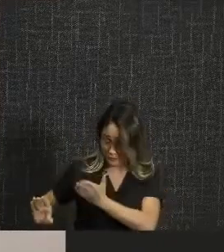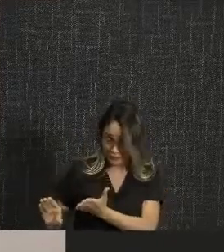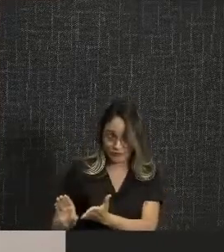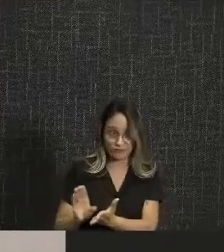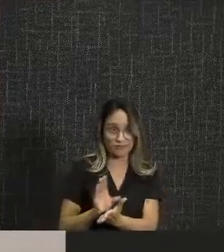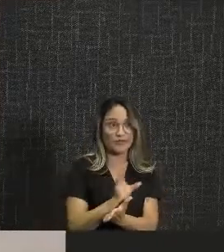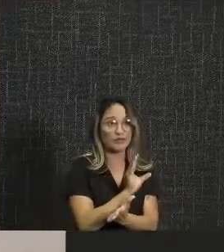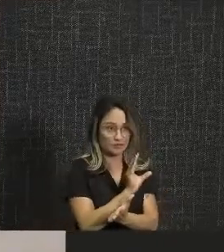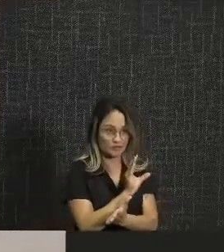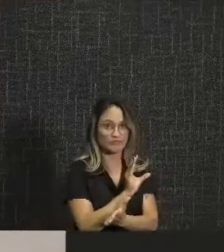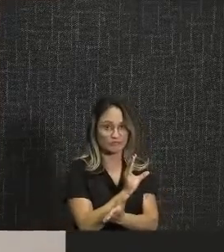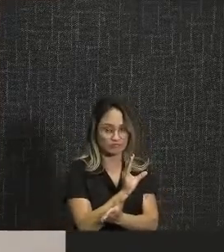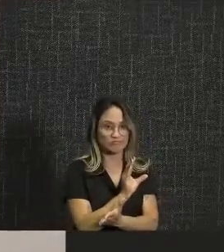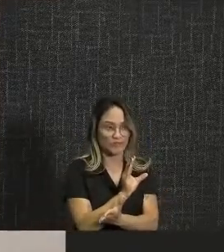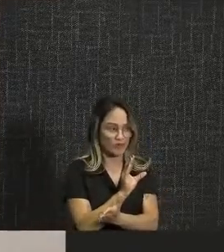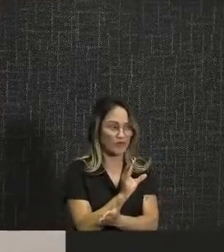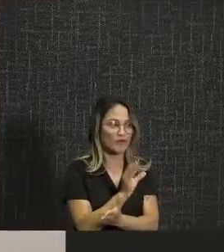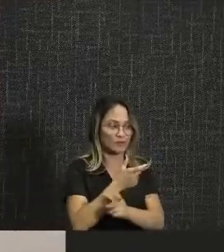grande,